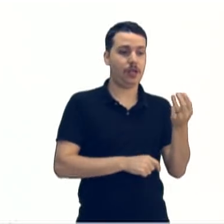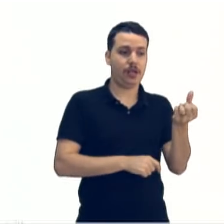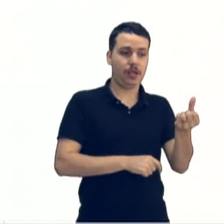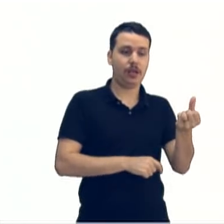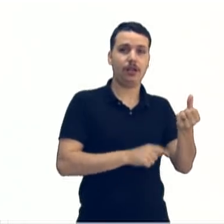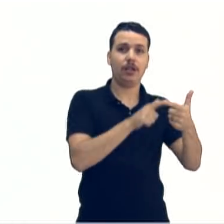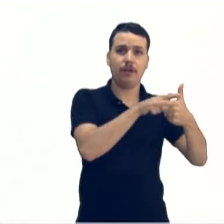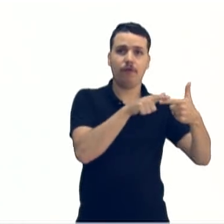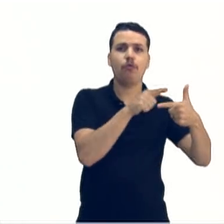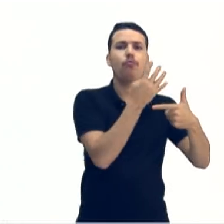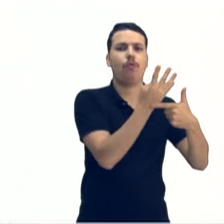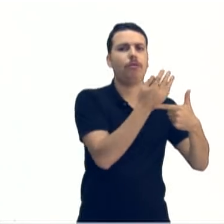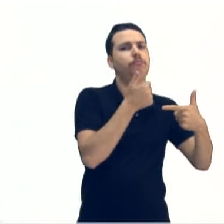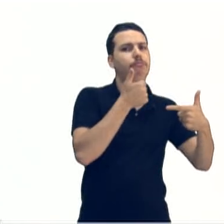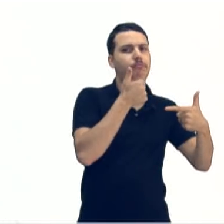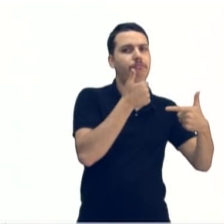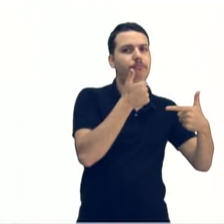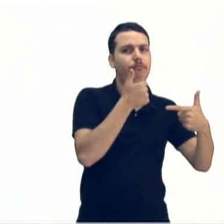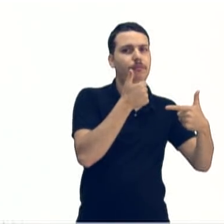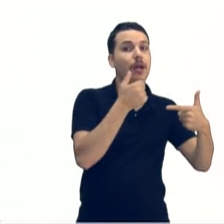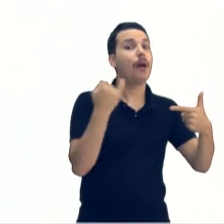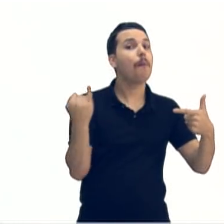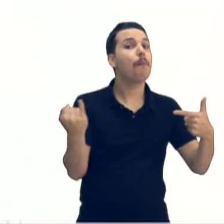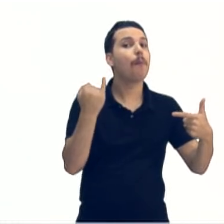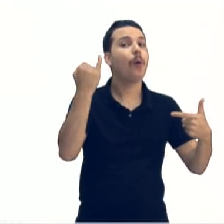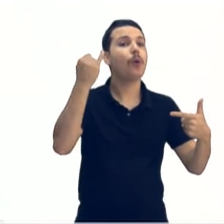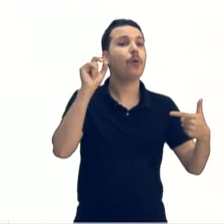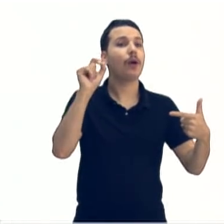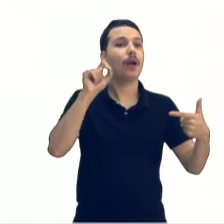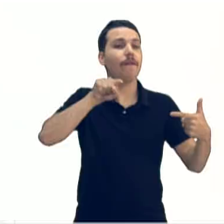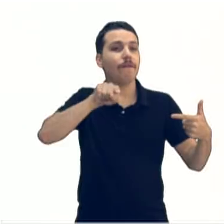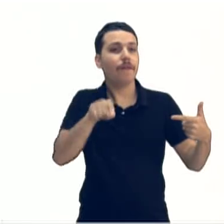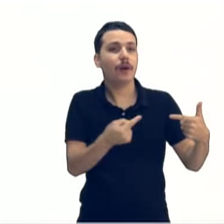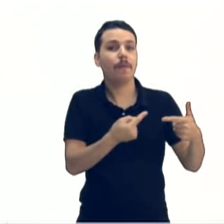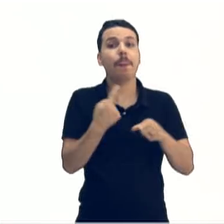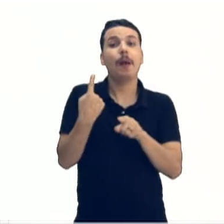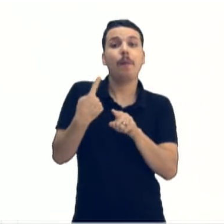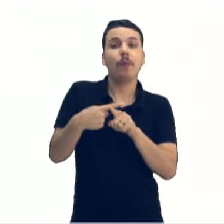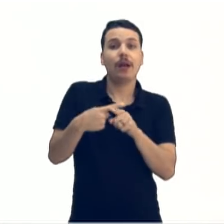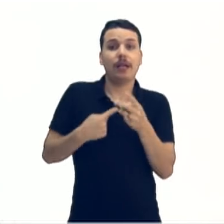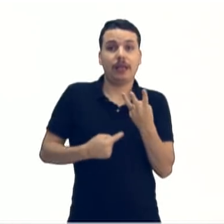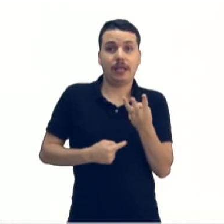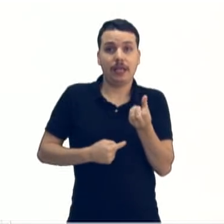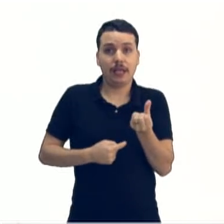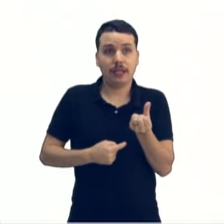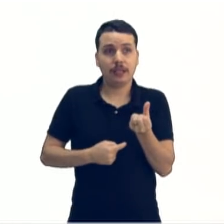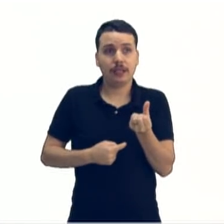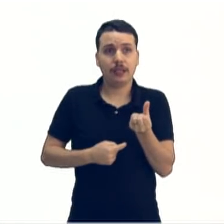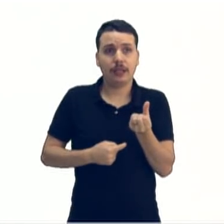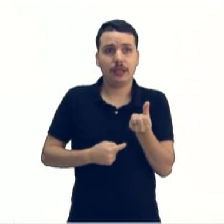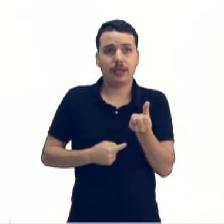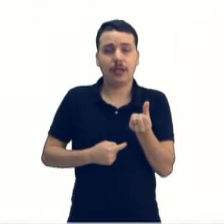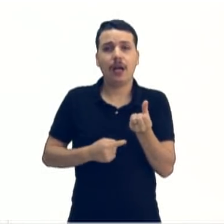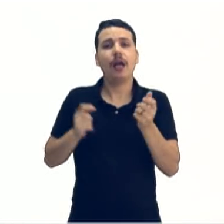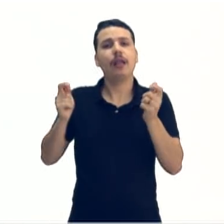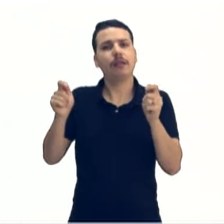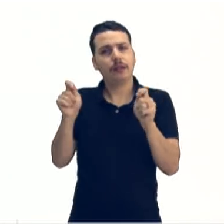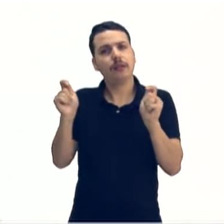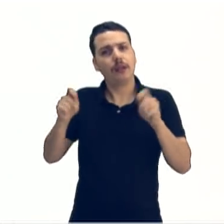é divisível por 4. Bem importante esse depois da vírgula aqui. Pois 36